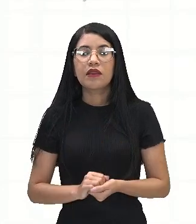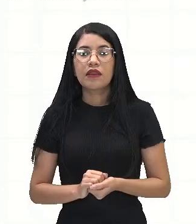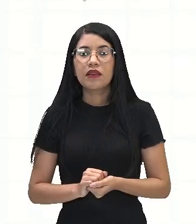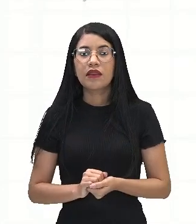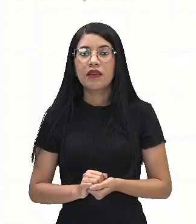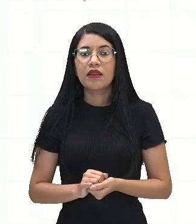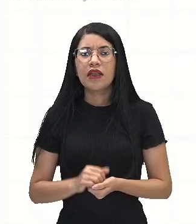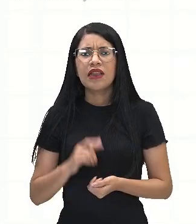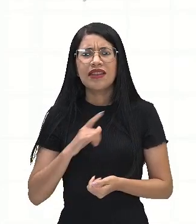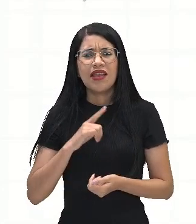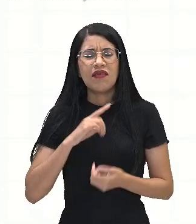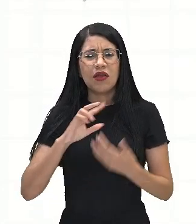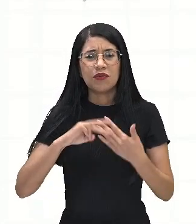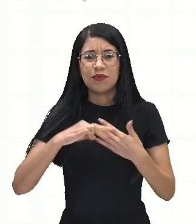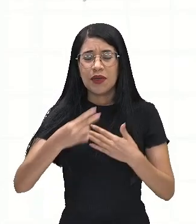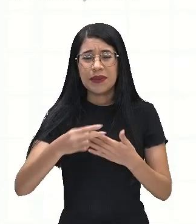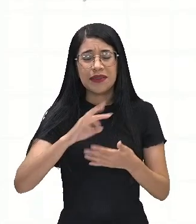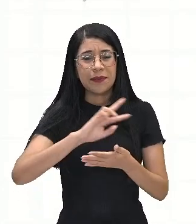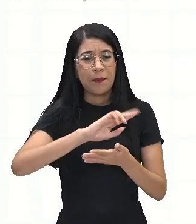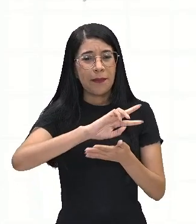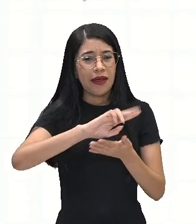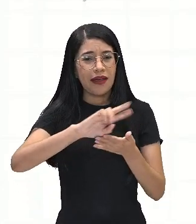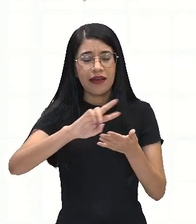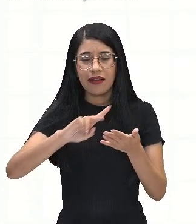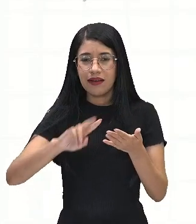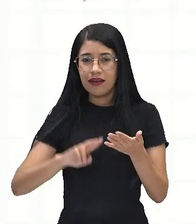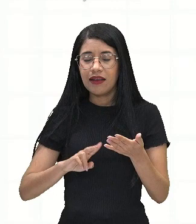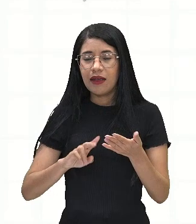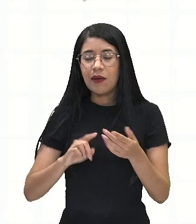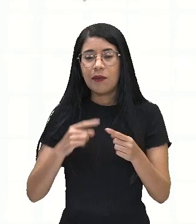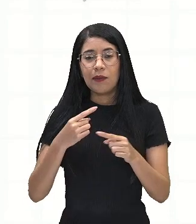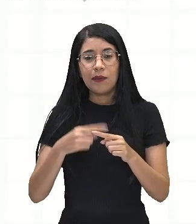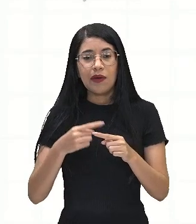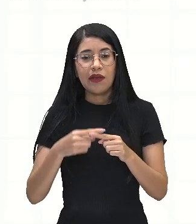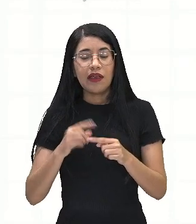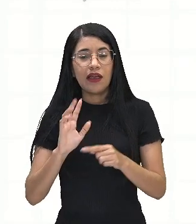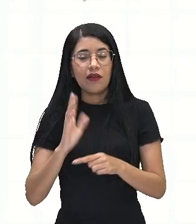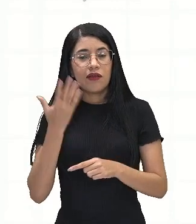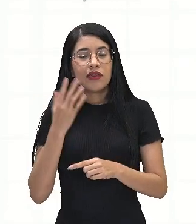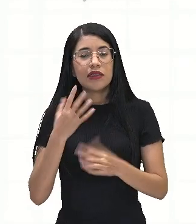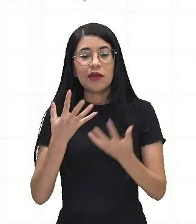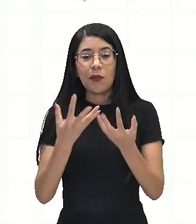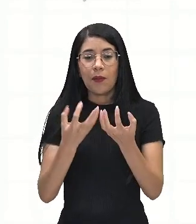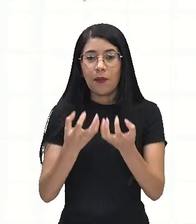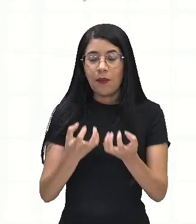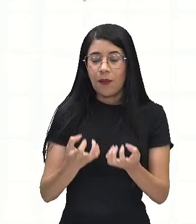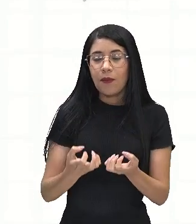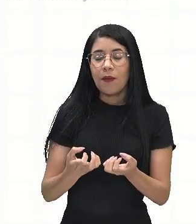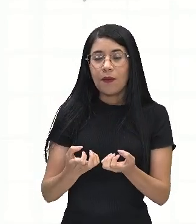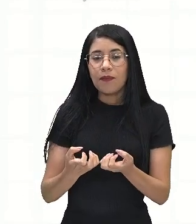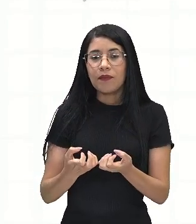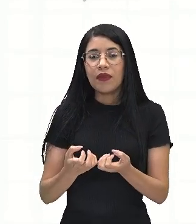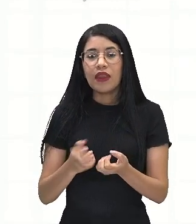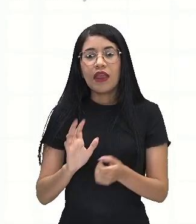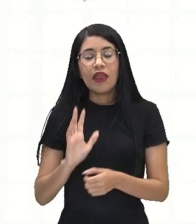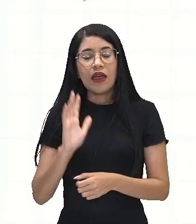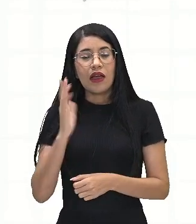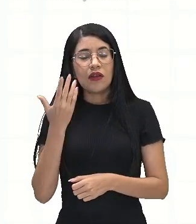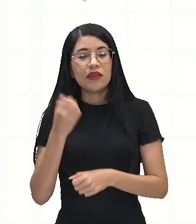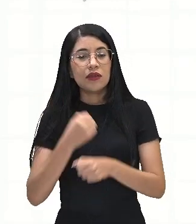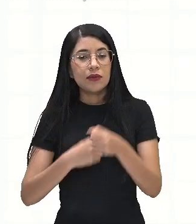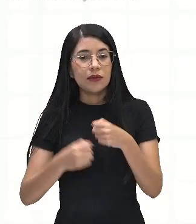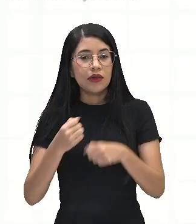muitas consequências, né, por conta da seca, né? Essa seca que ocorreu